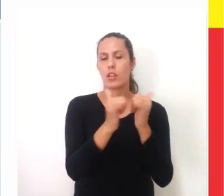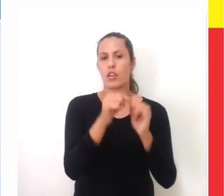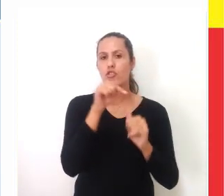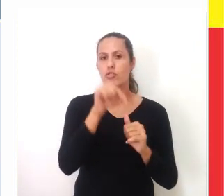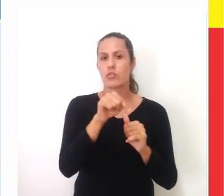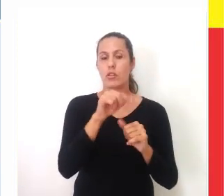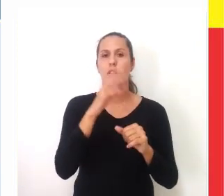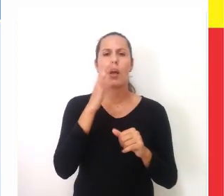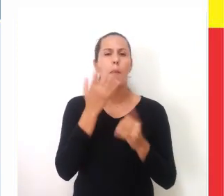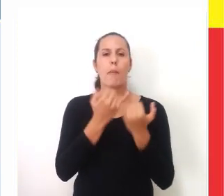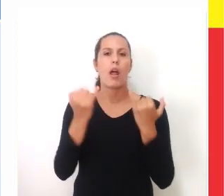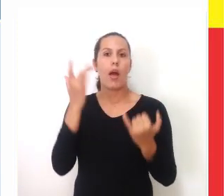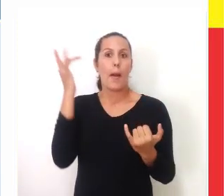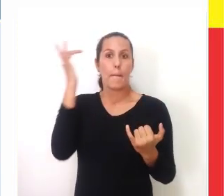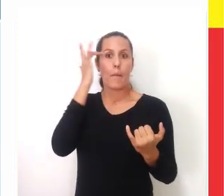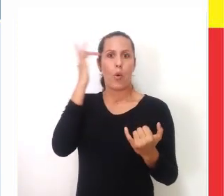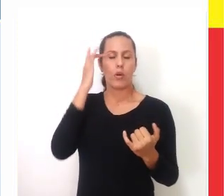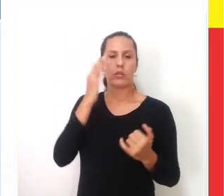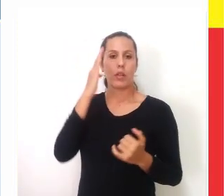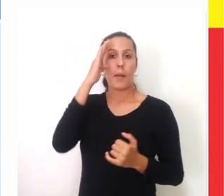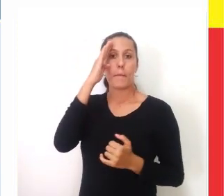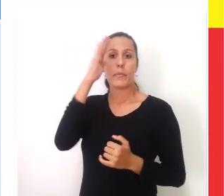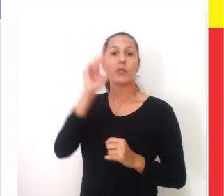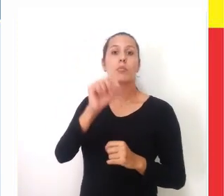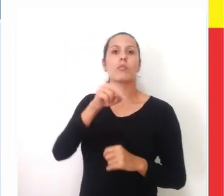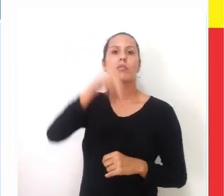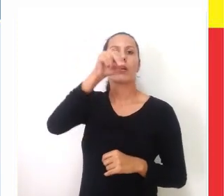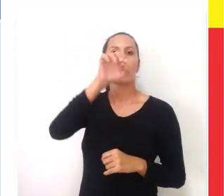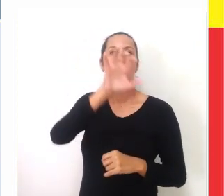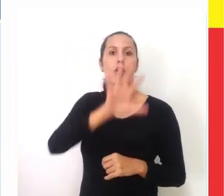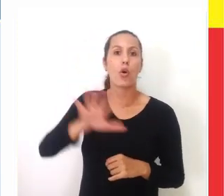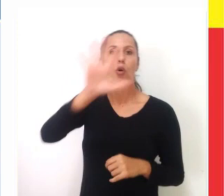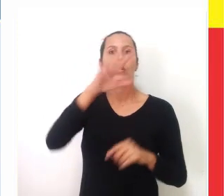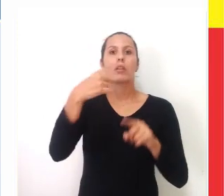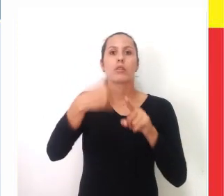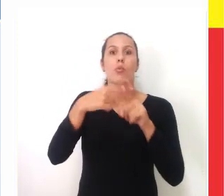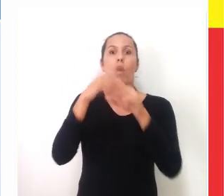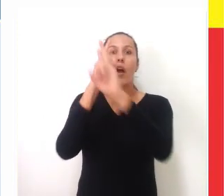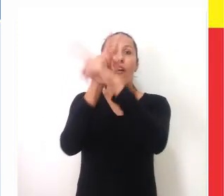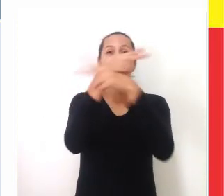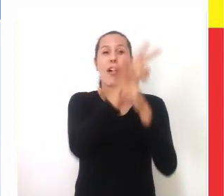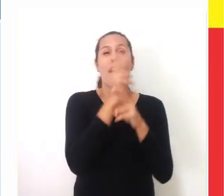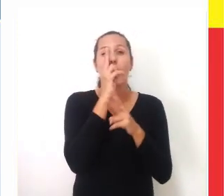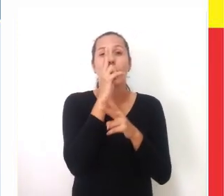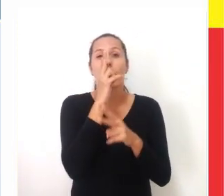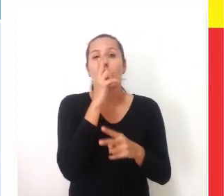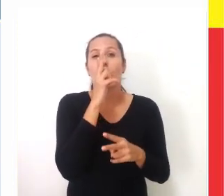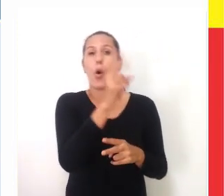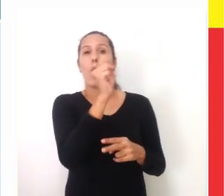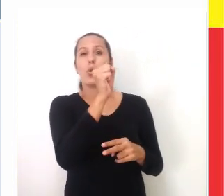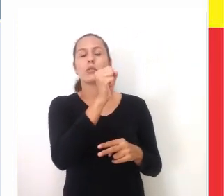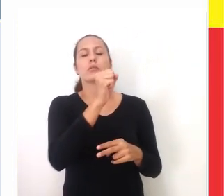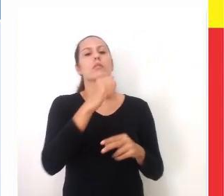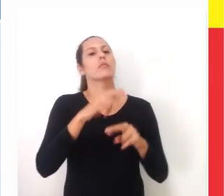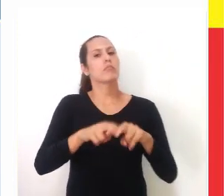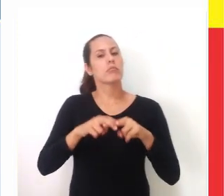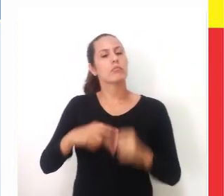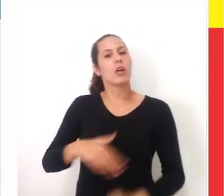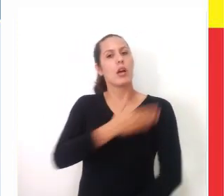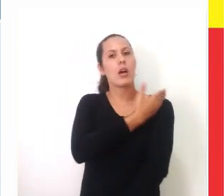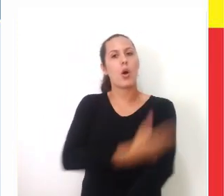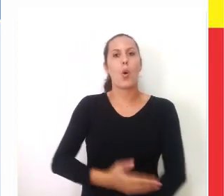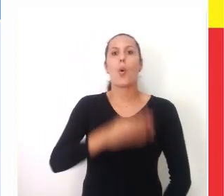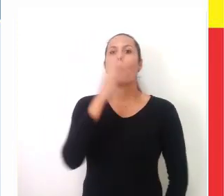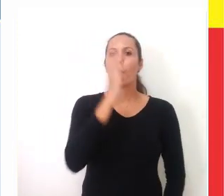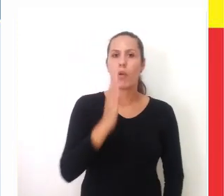utilizada, principalmente no Nordeste, devido à velocidade dos ventos. Costuma dizer que o Brasil